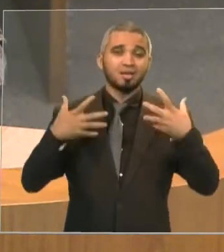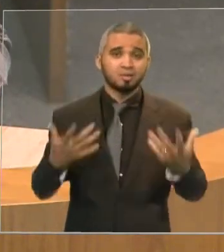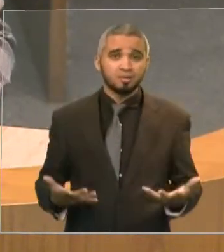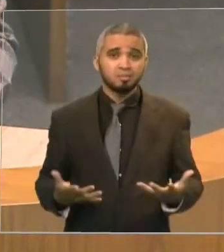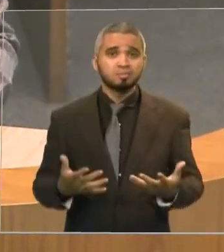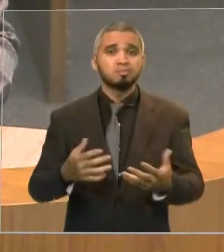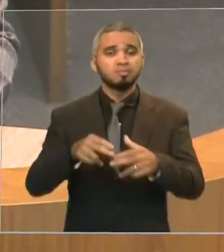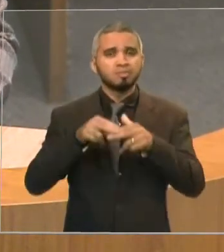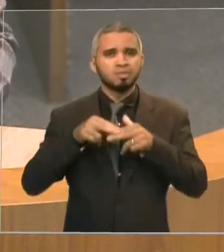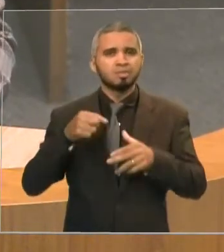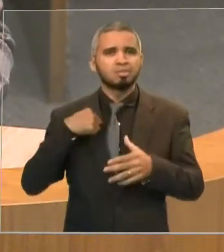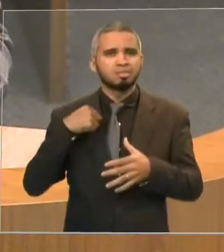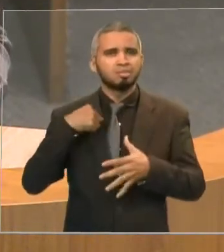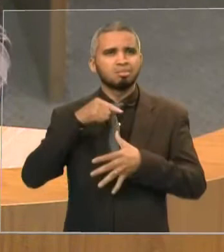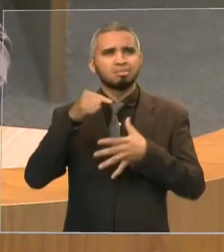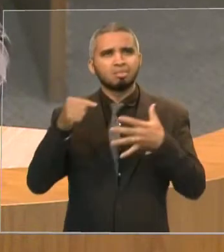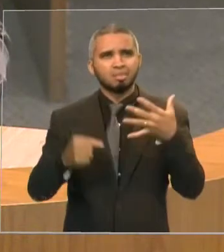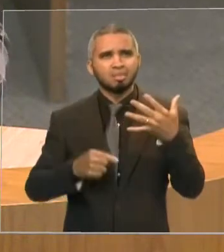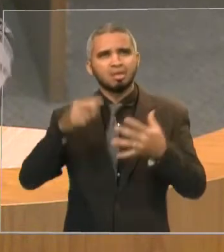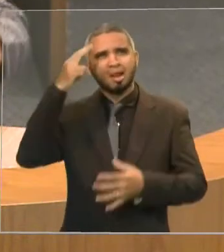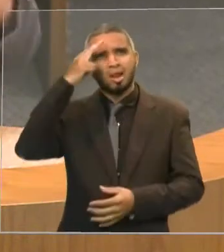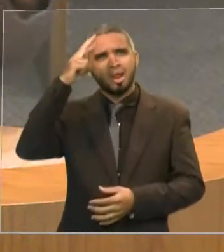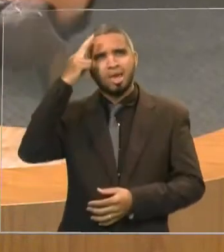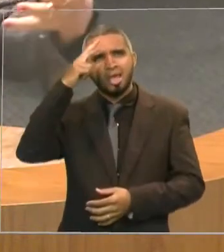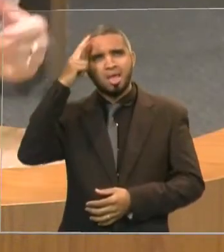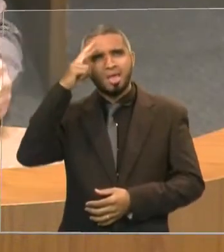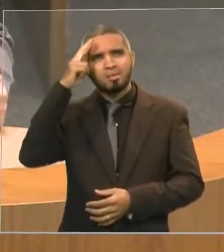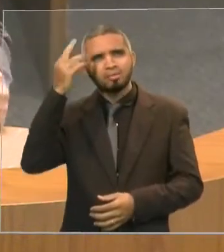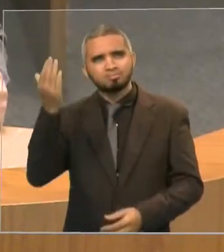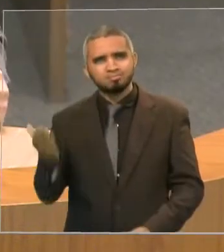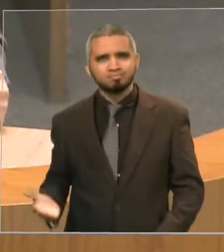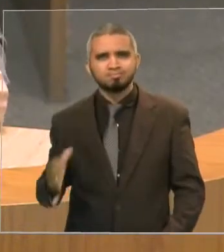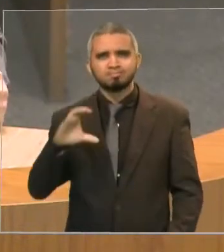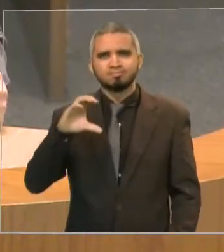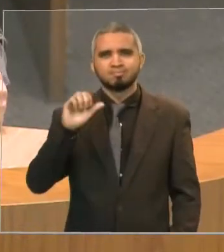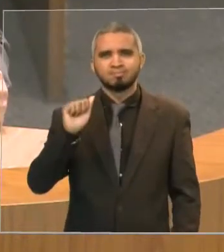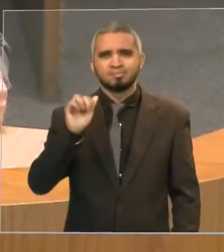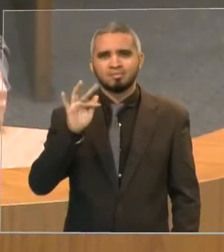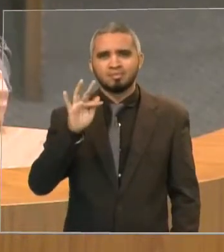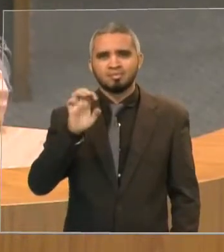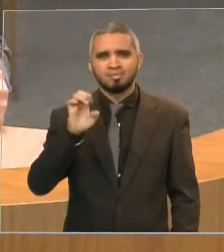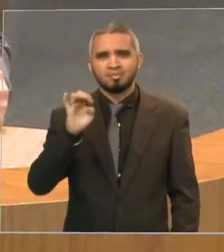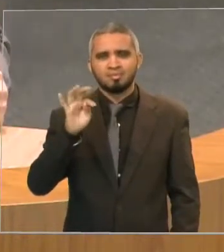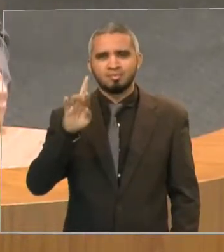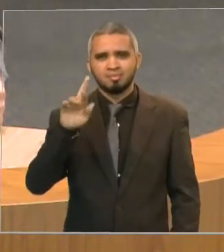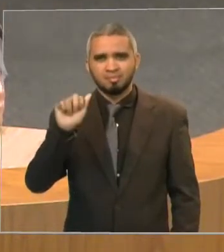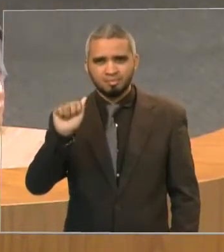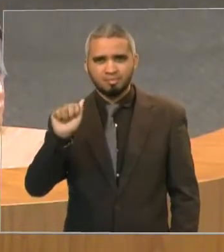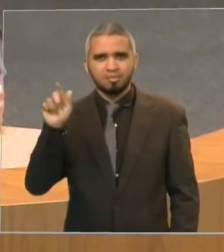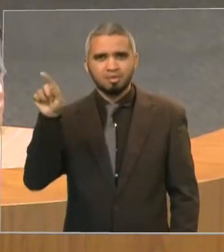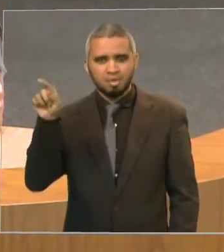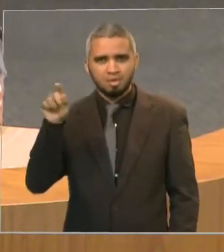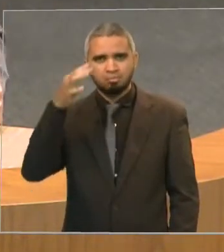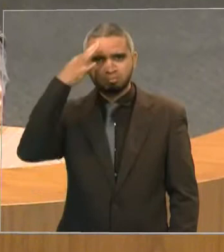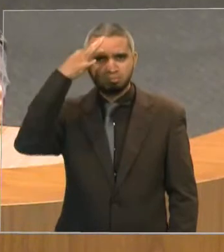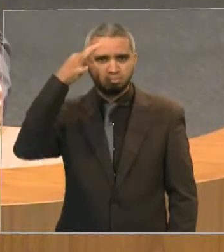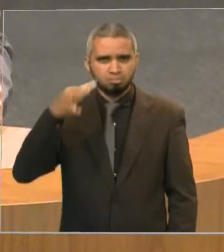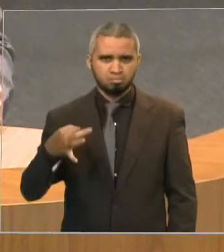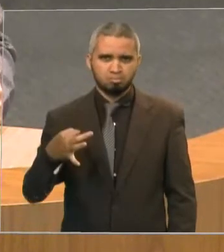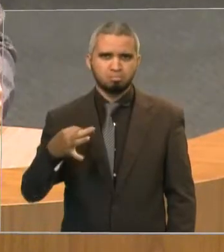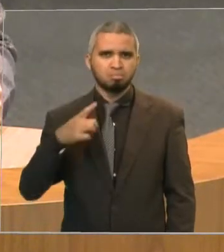muitas histórias para contar de Cafeteira, que era uma pessoa autêntica, né?